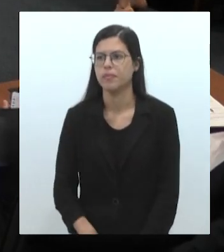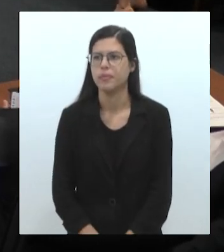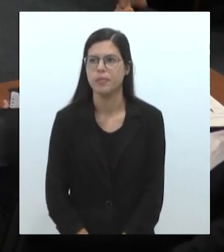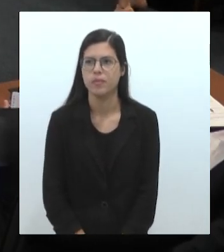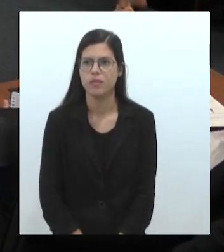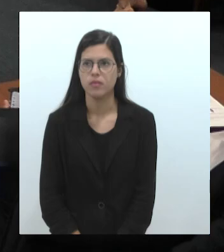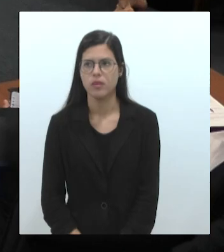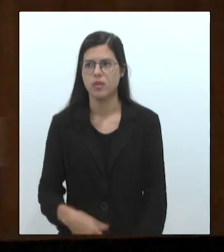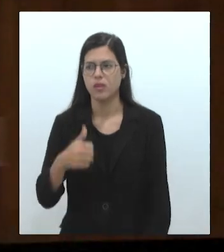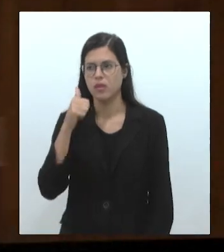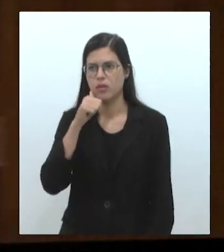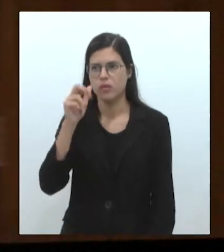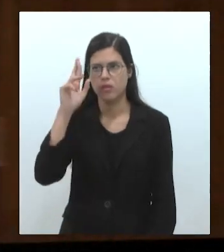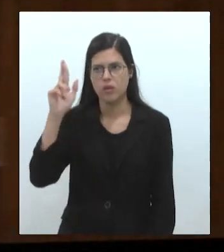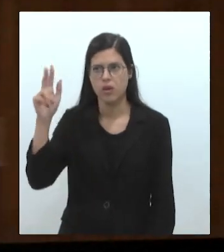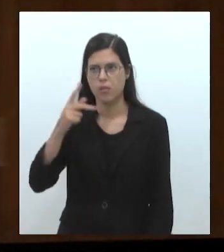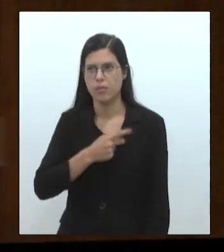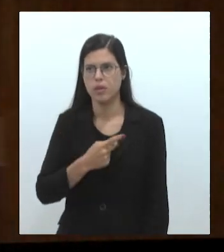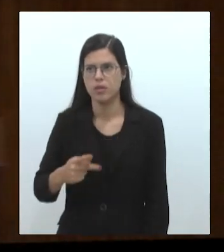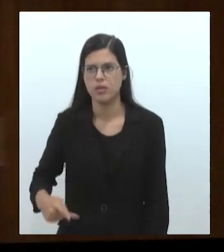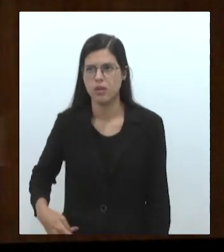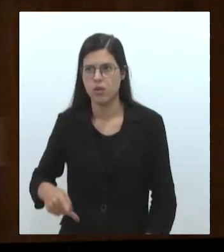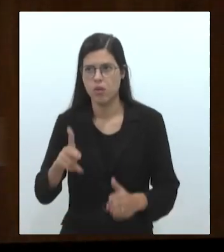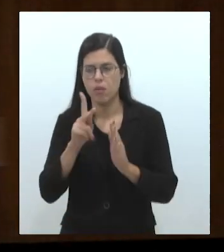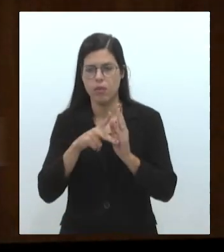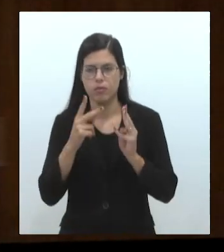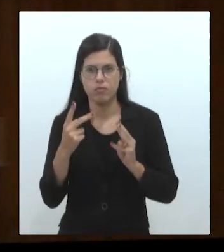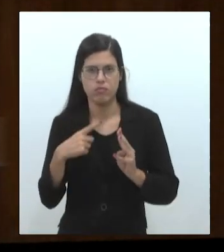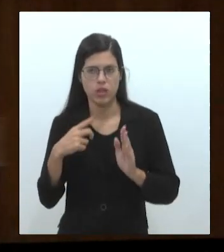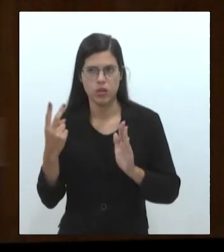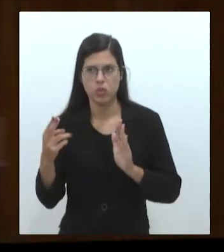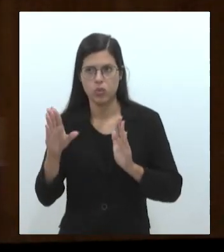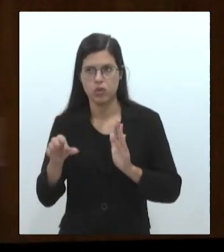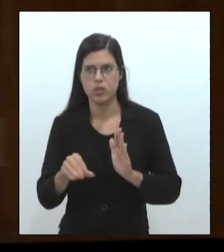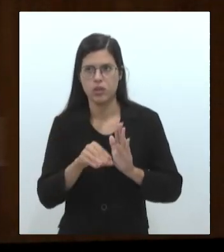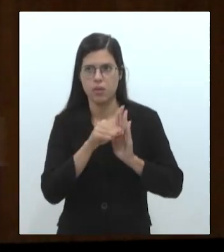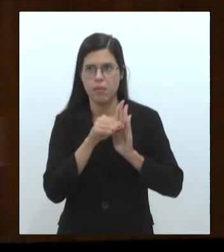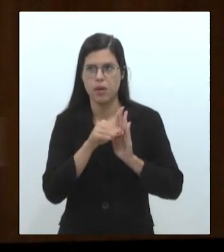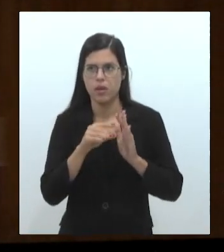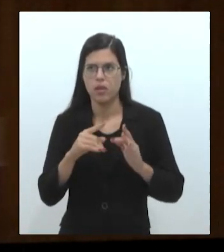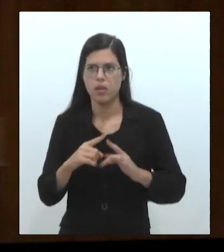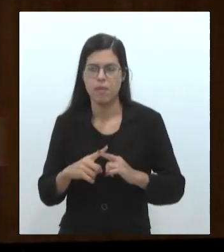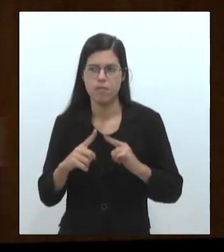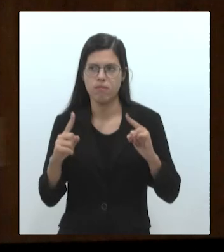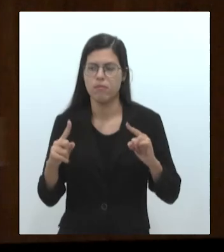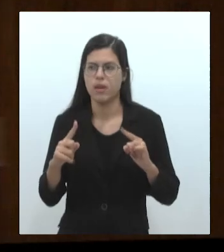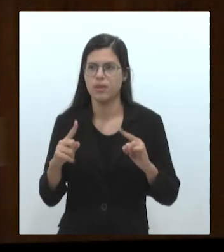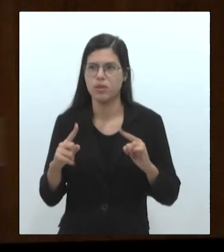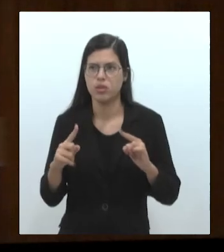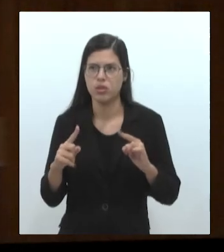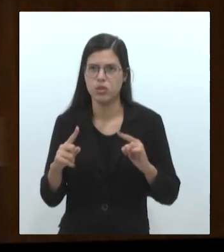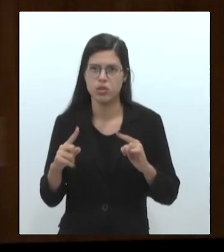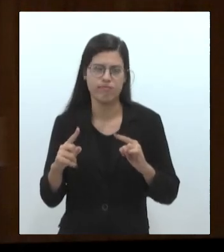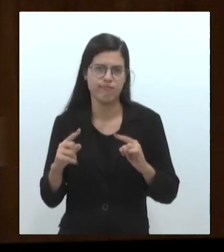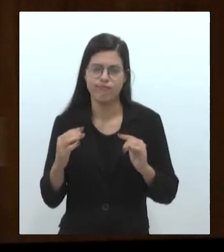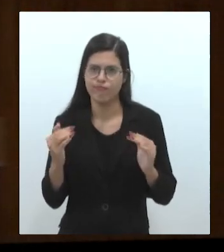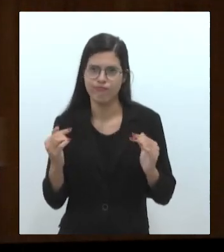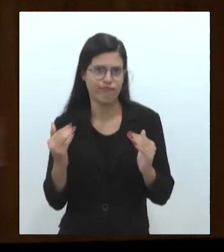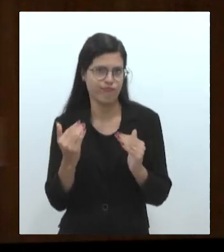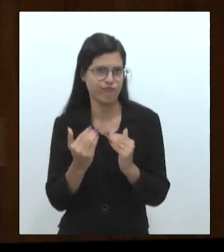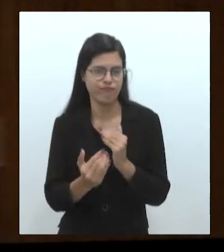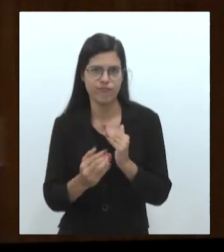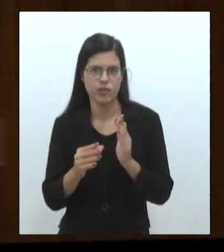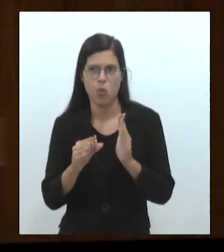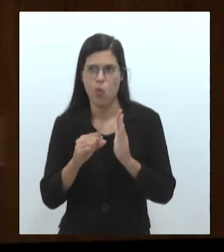Senhora presidente, o projeto tem 2 emendas, mas não está compatível com o parecer da CCJ com